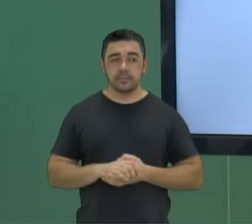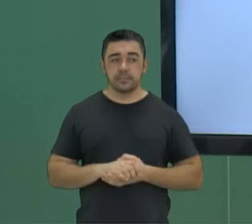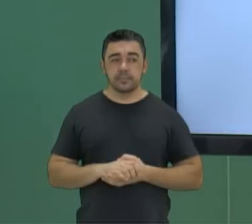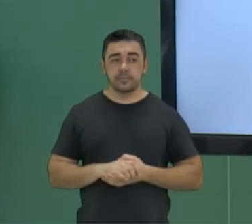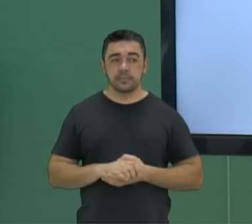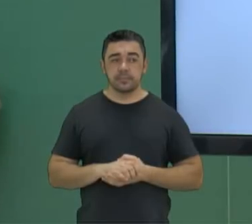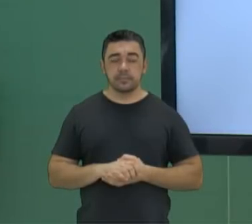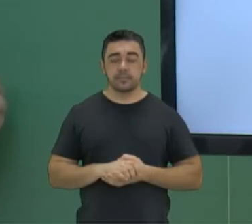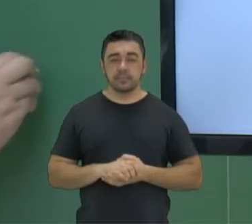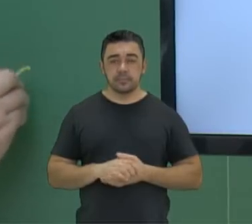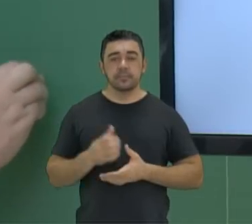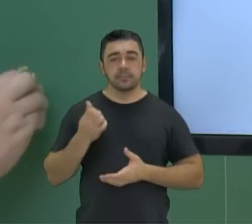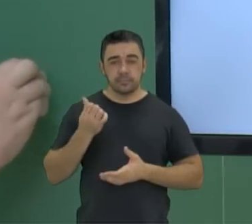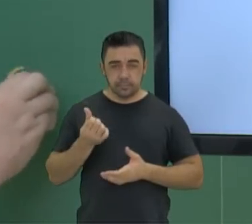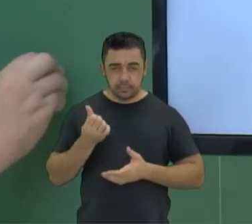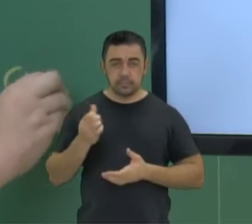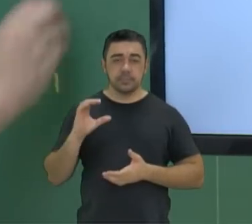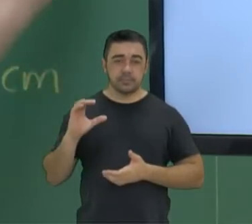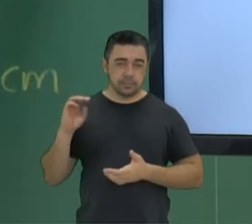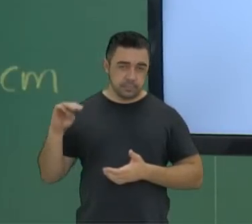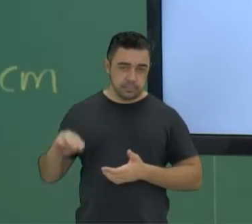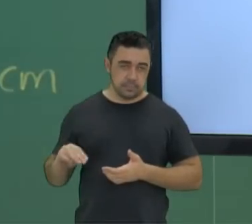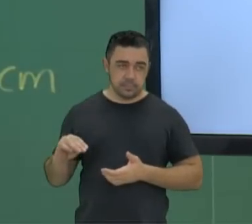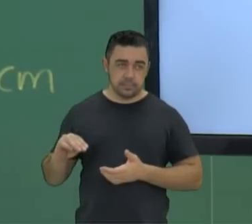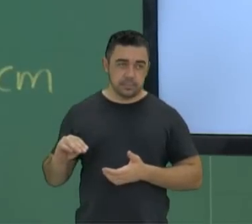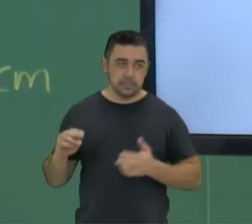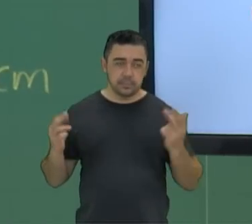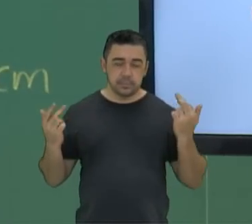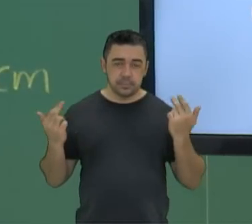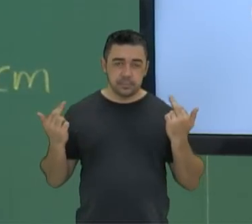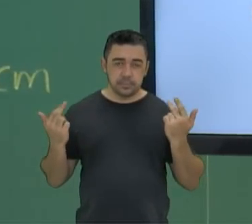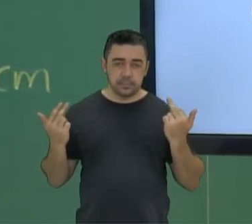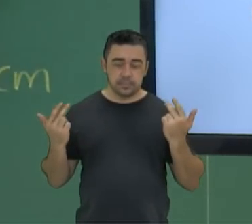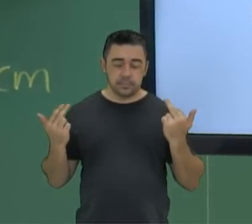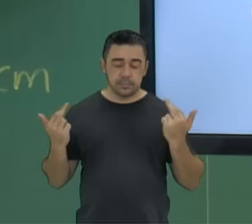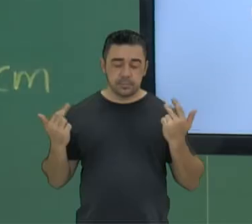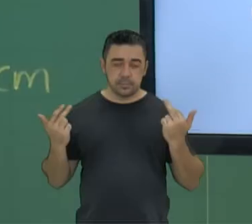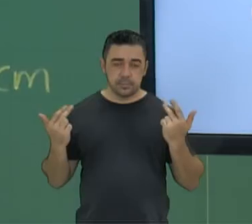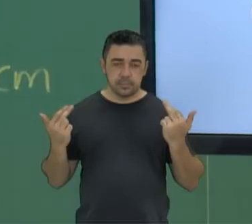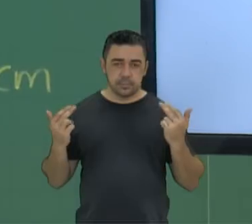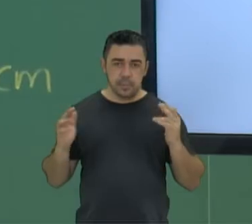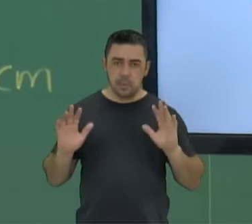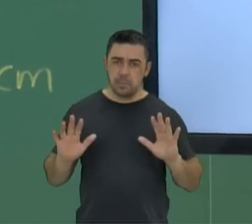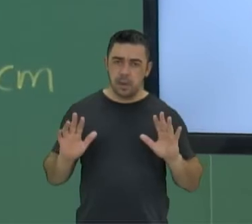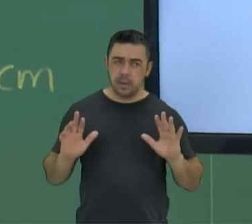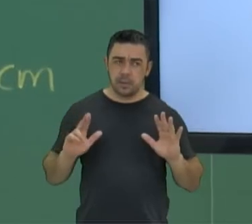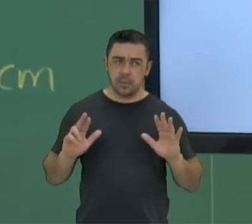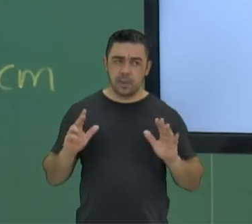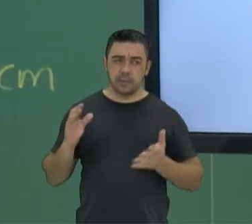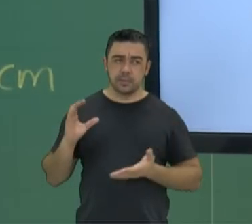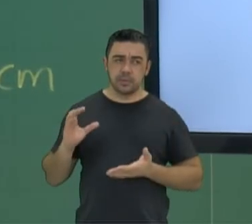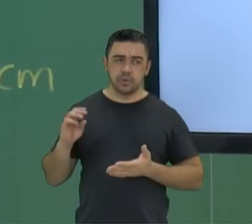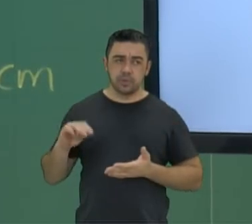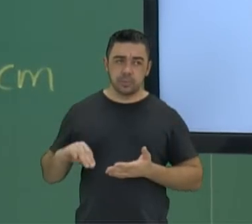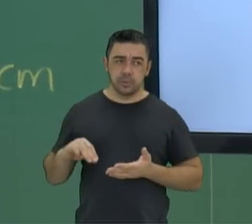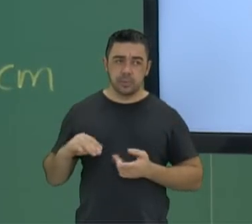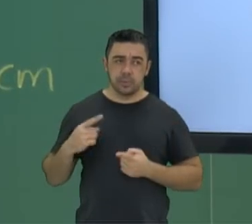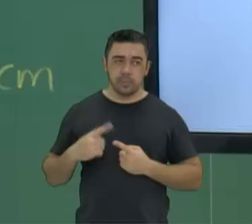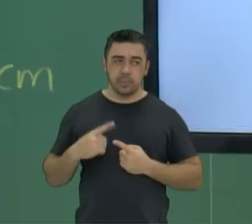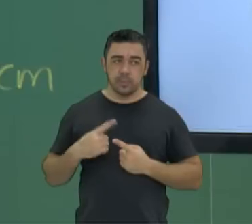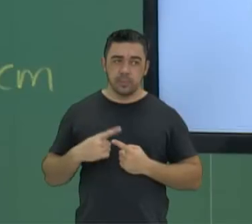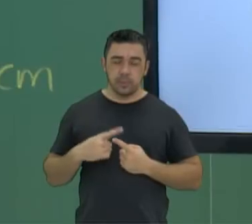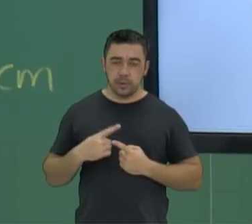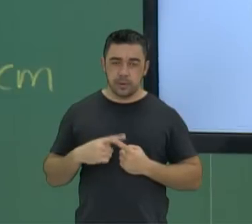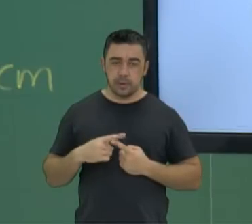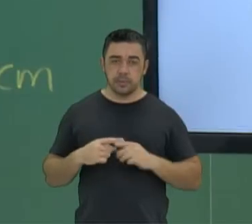vezes 3, chegamos no mesmo 6. Ah, professora, mas não é centímetro. Por que que não é centímetro? Porque lembra,